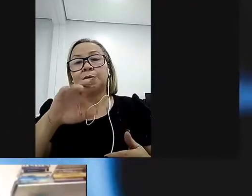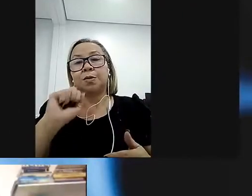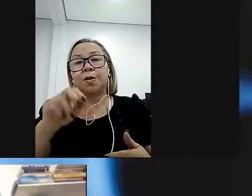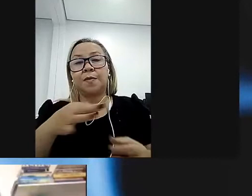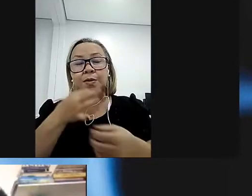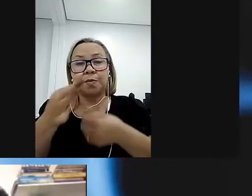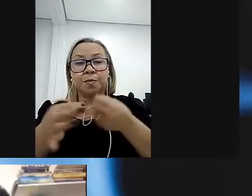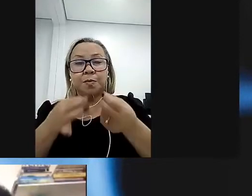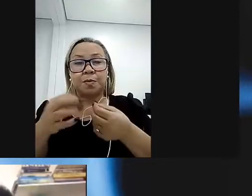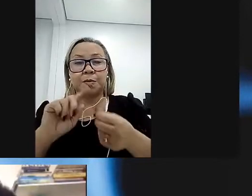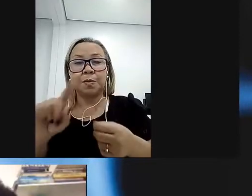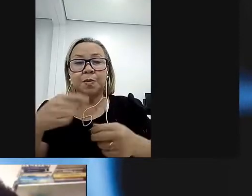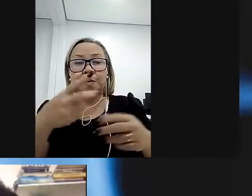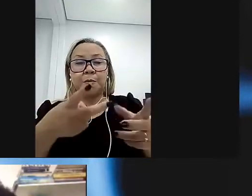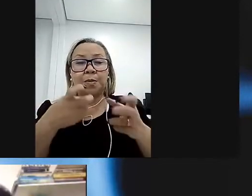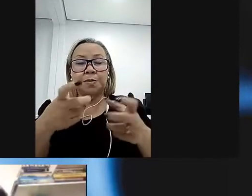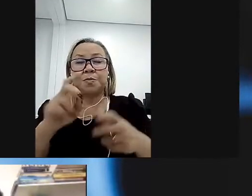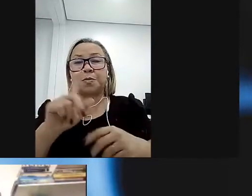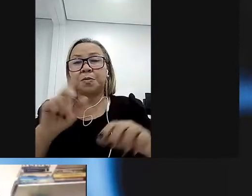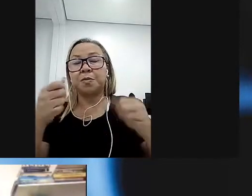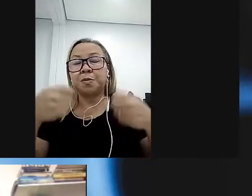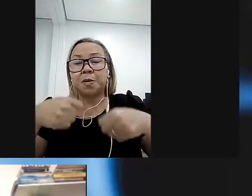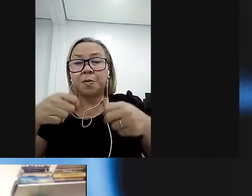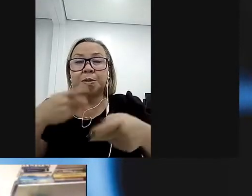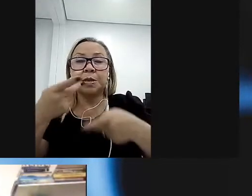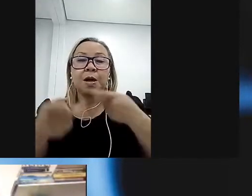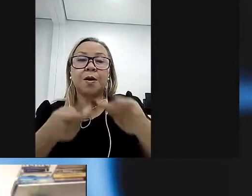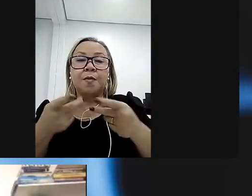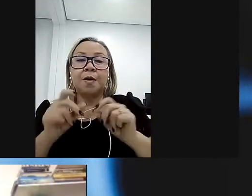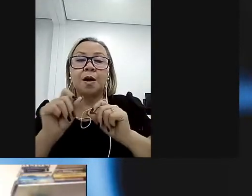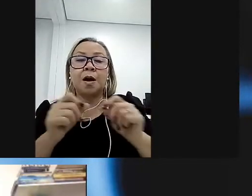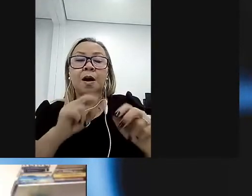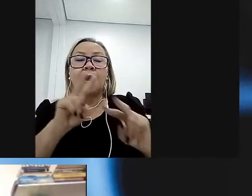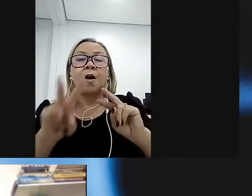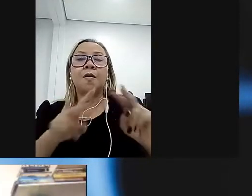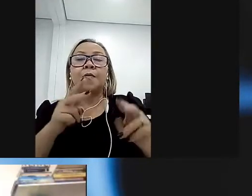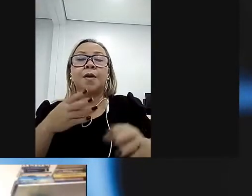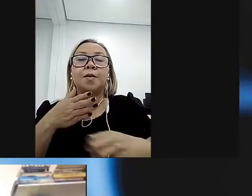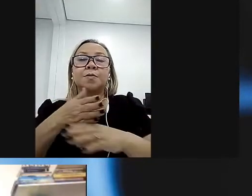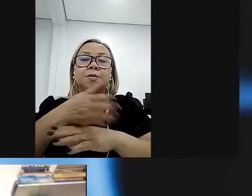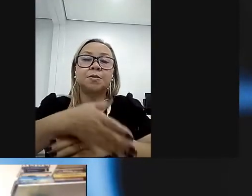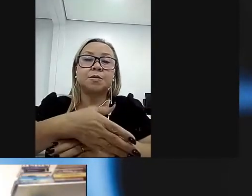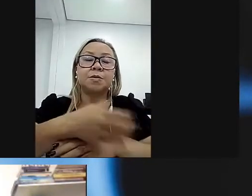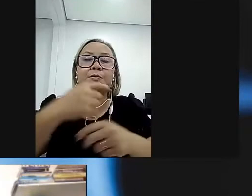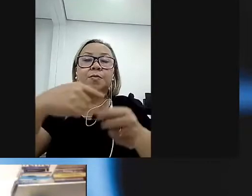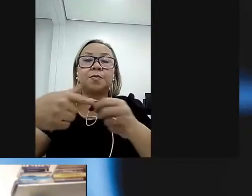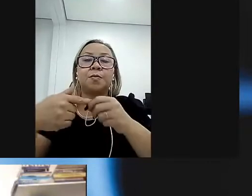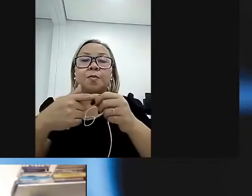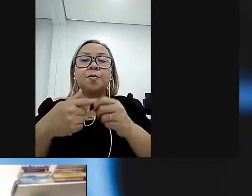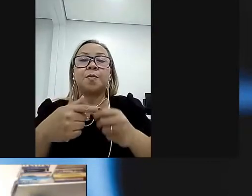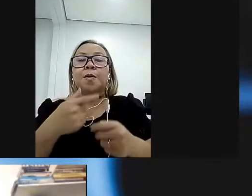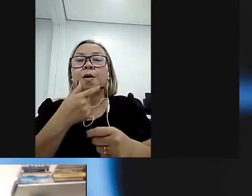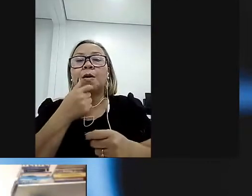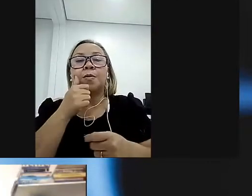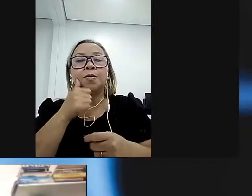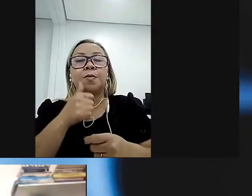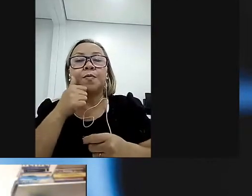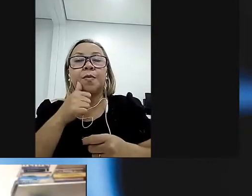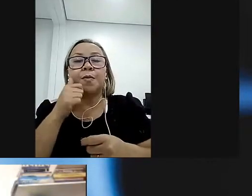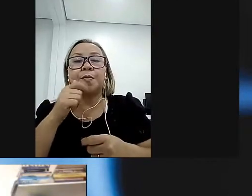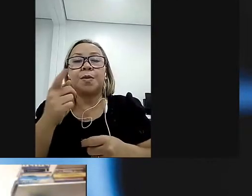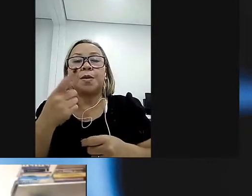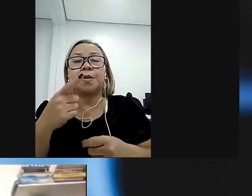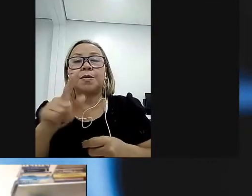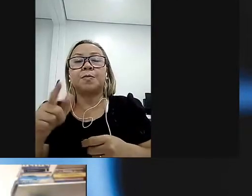não tinha necessidade, que é que foi... Veremos intervenções urbanas do gênero feminino e logo depois entraram algumas mulheres,